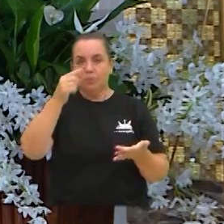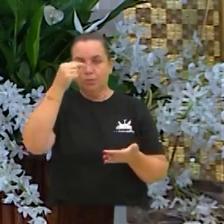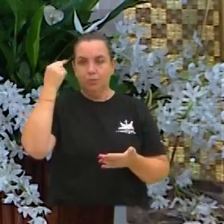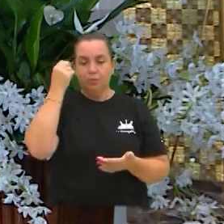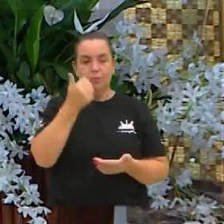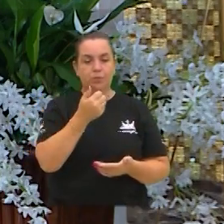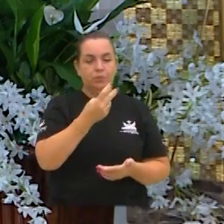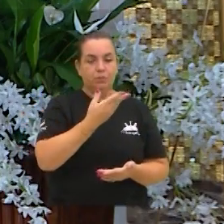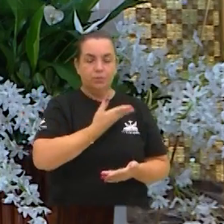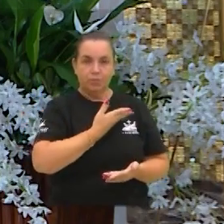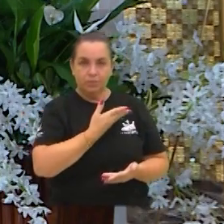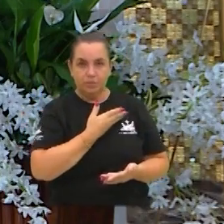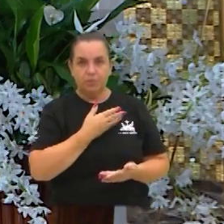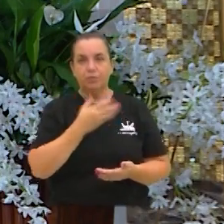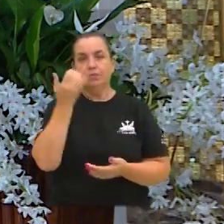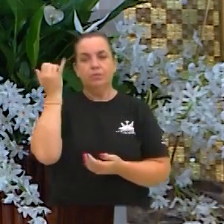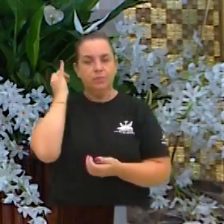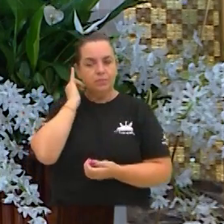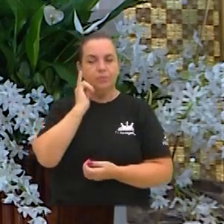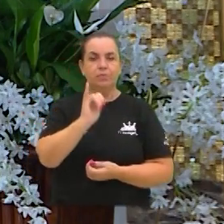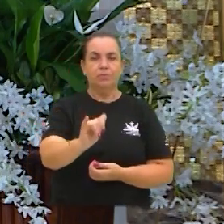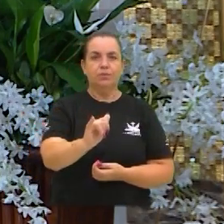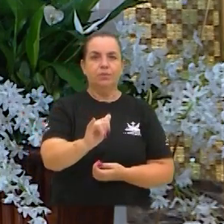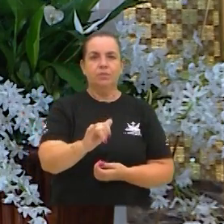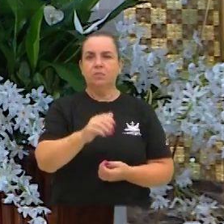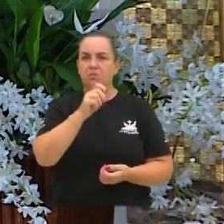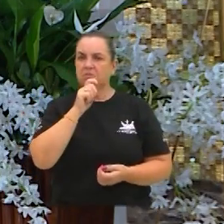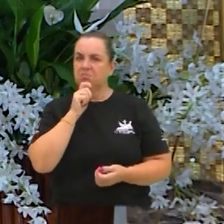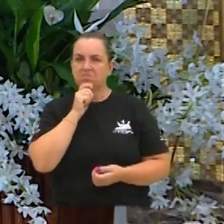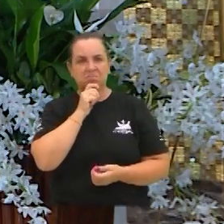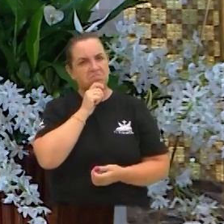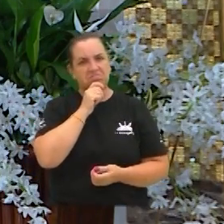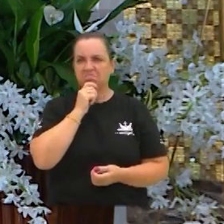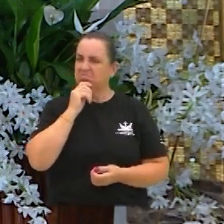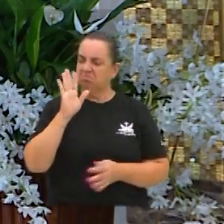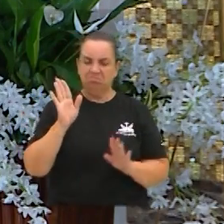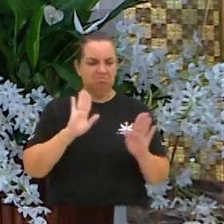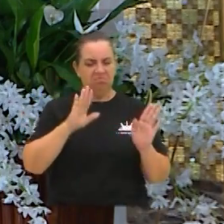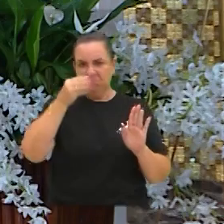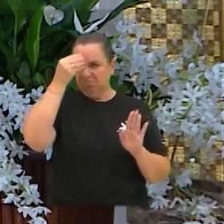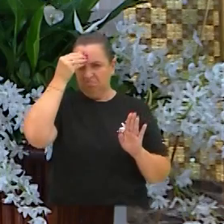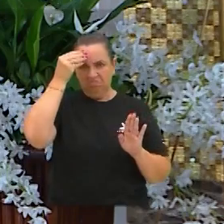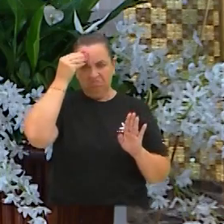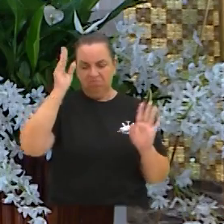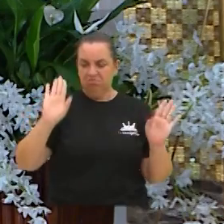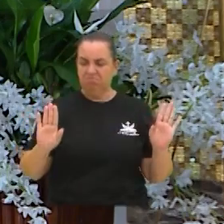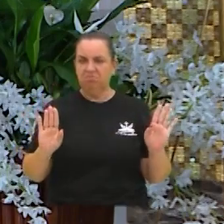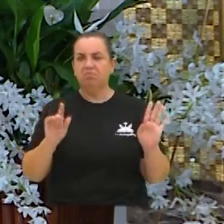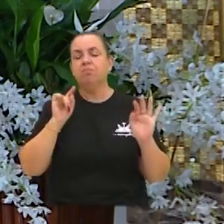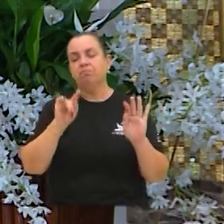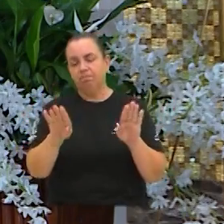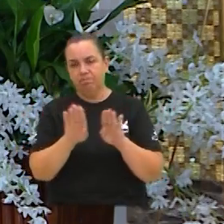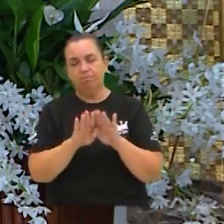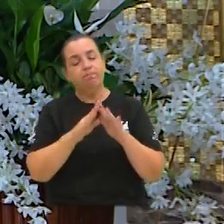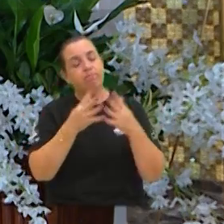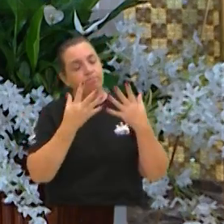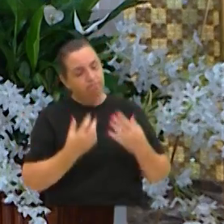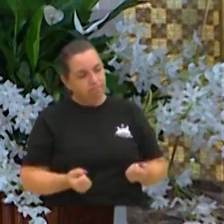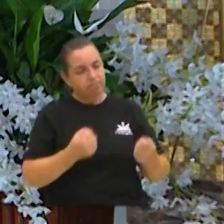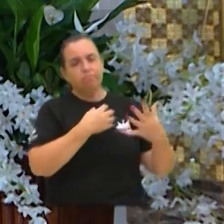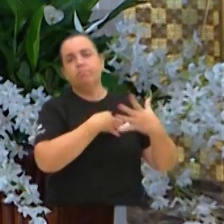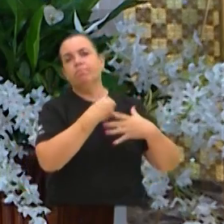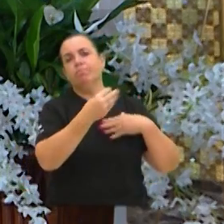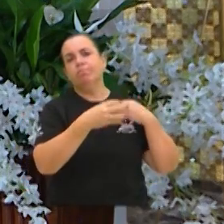apóstolos e profetas. Os pagãos são admitidos à mesma herança, são membros